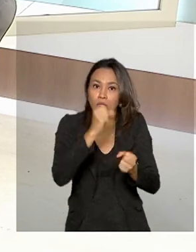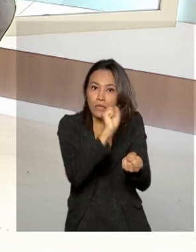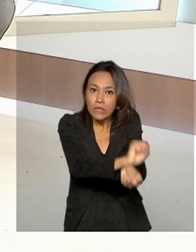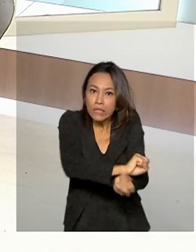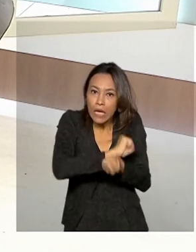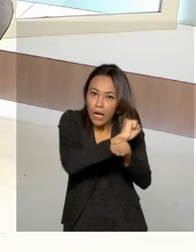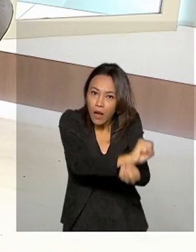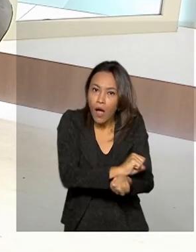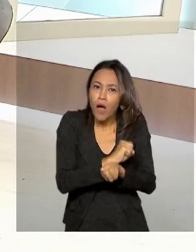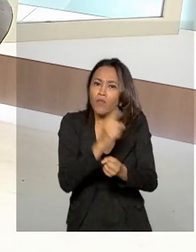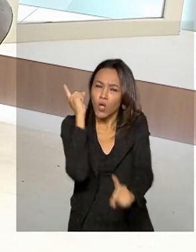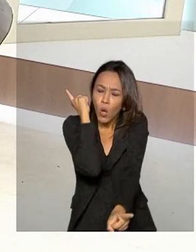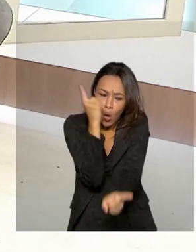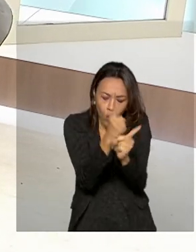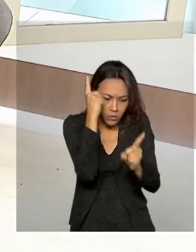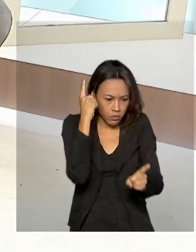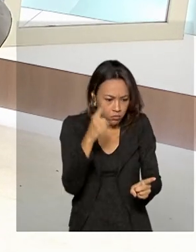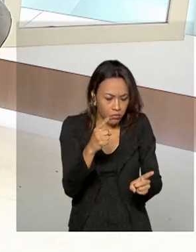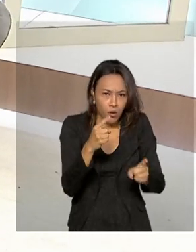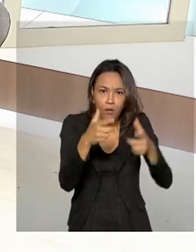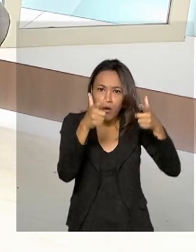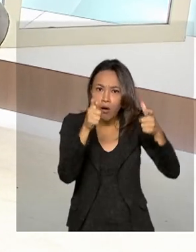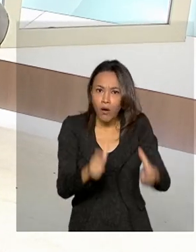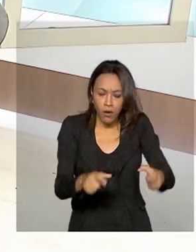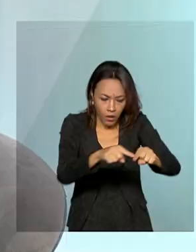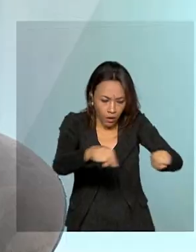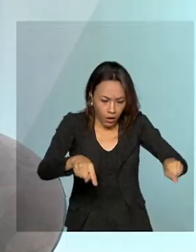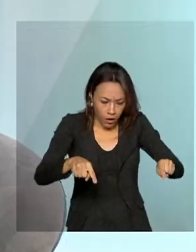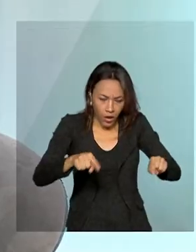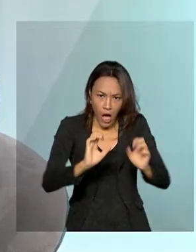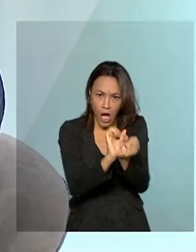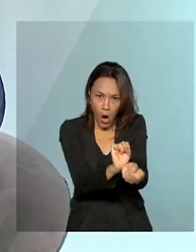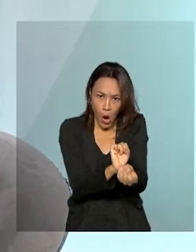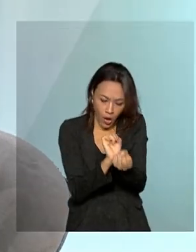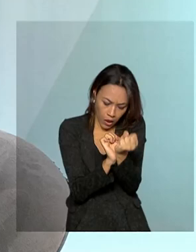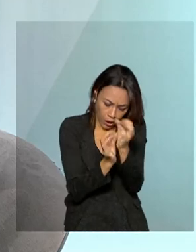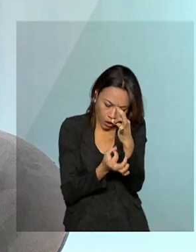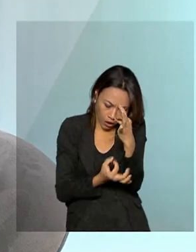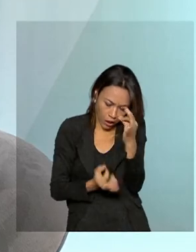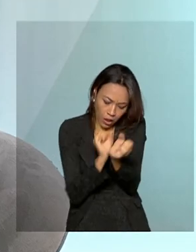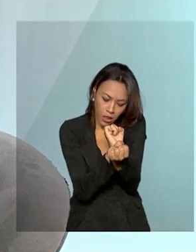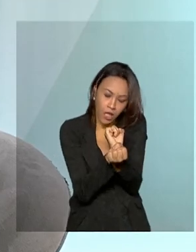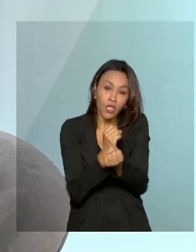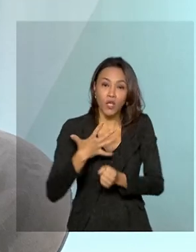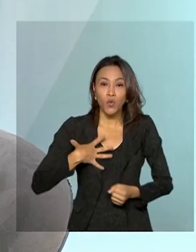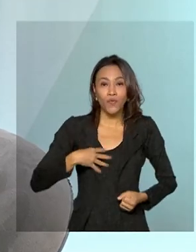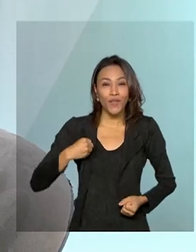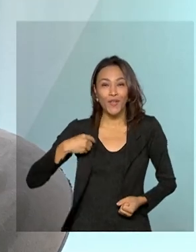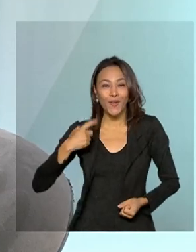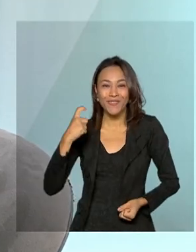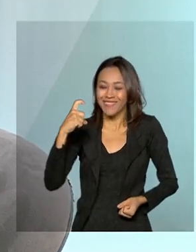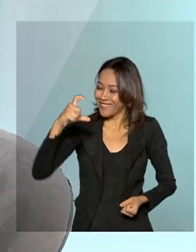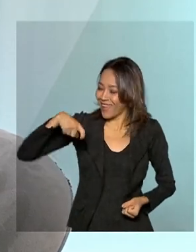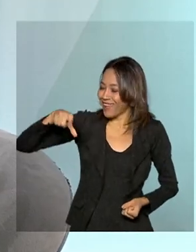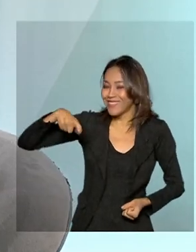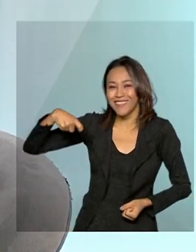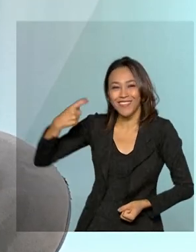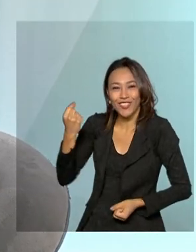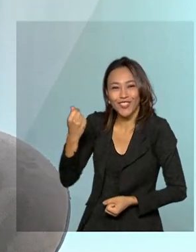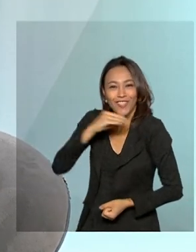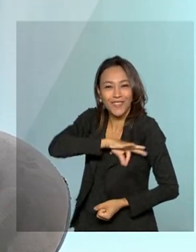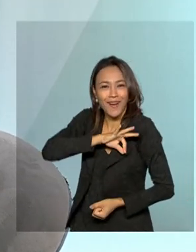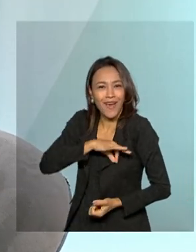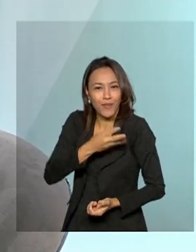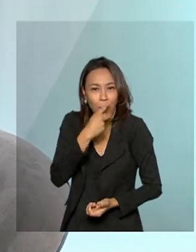encontramos idosos no Brasil morando em chiqueiros acorrentados e o filho aqui na frente usando o cartão do benefício do pai.